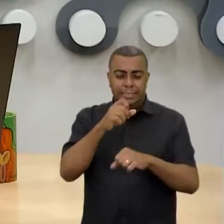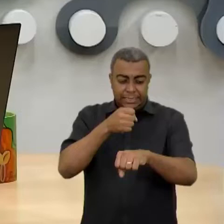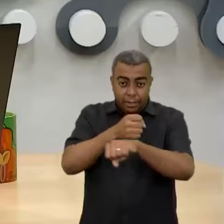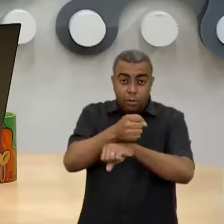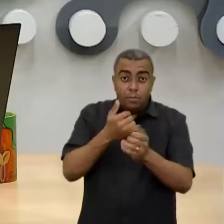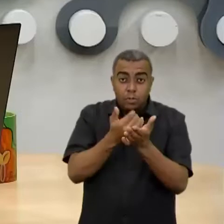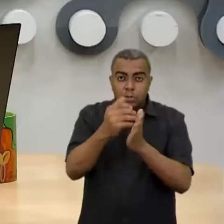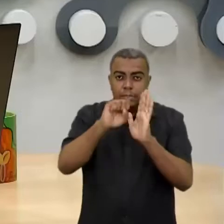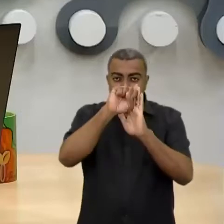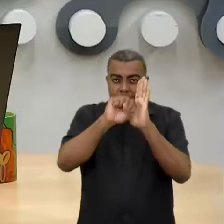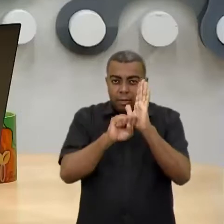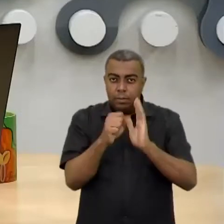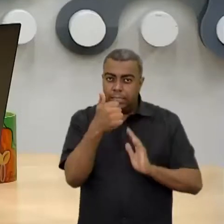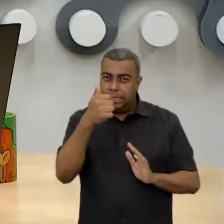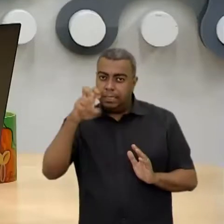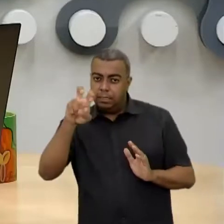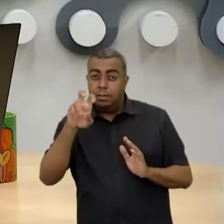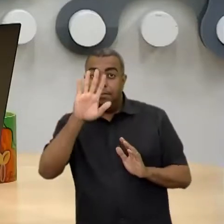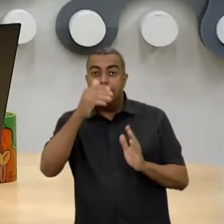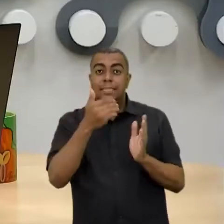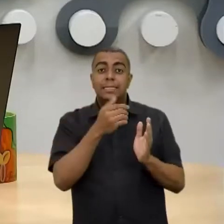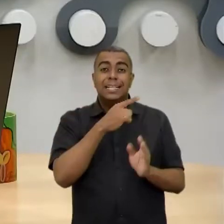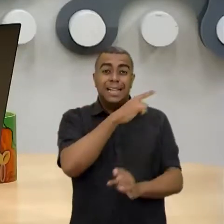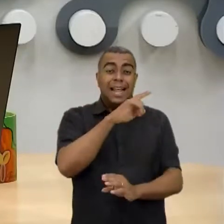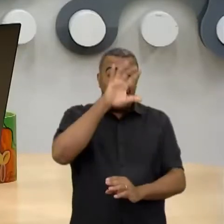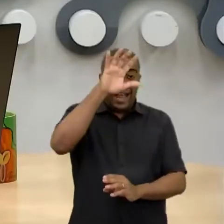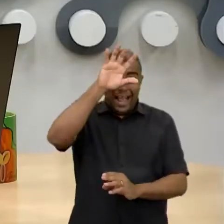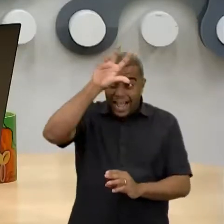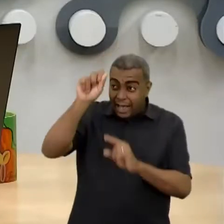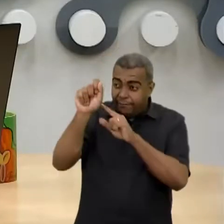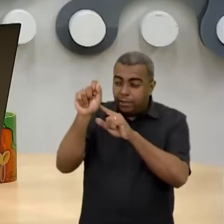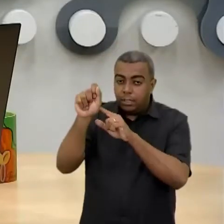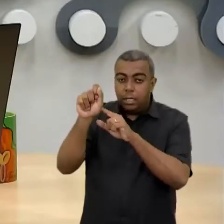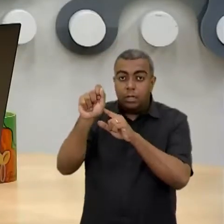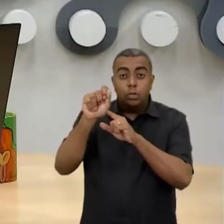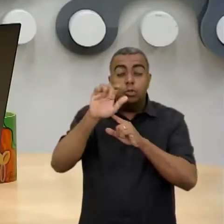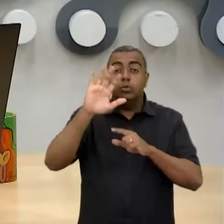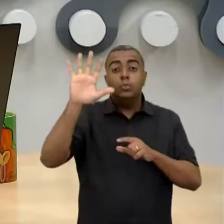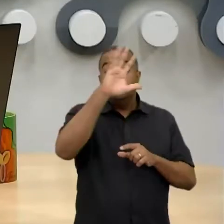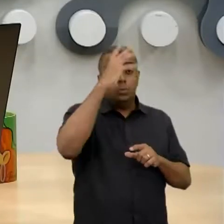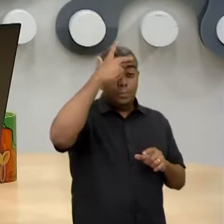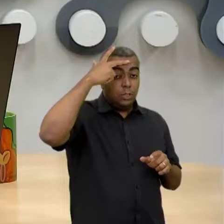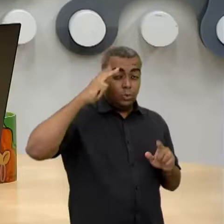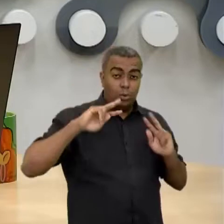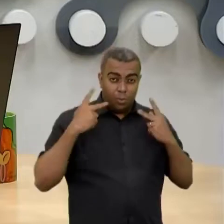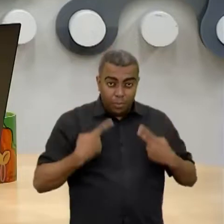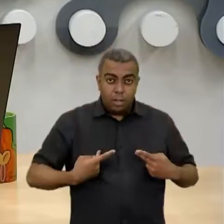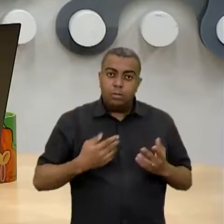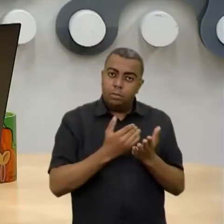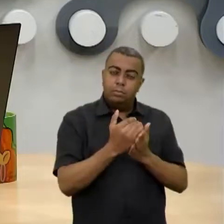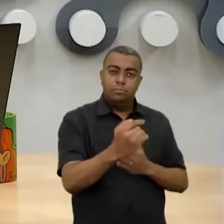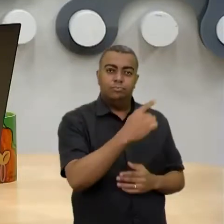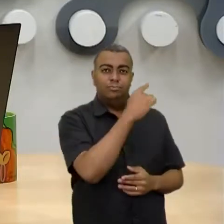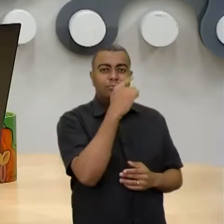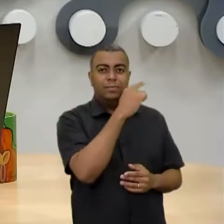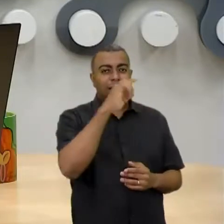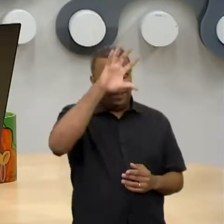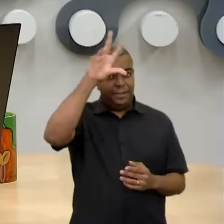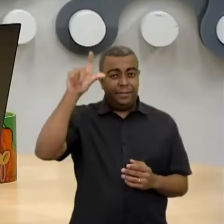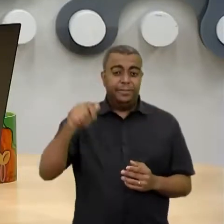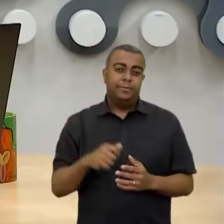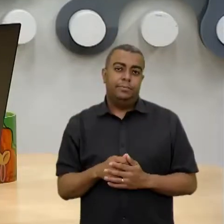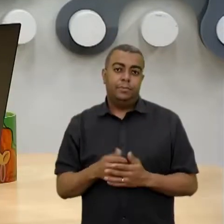mas a África, gente, ela é o berço da humanidade. E aí eu queria colocar uma questão aqui para a gente conversar junto, trazer o chat aqui para